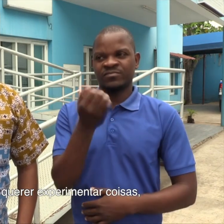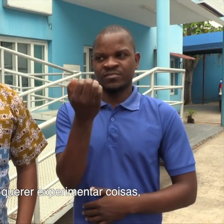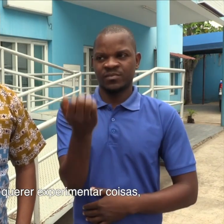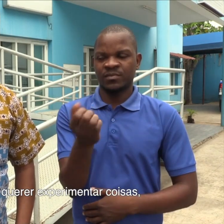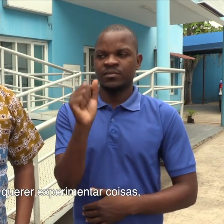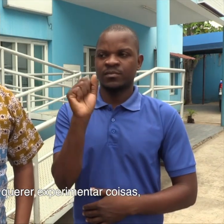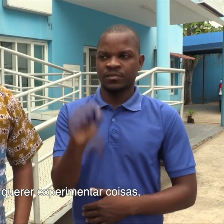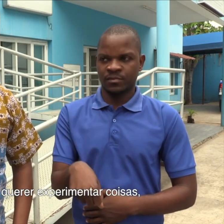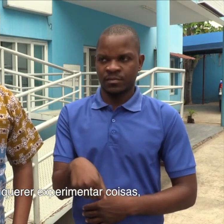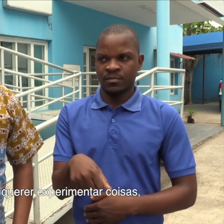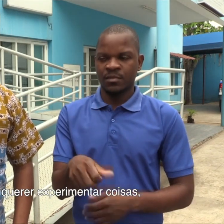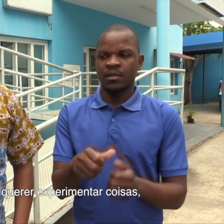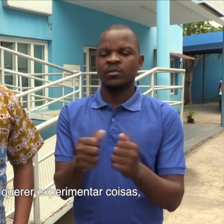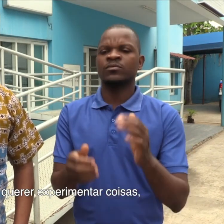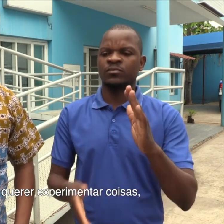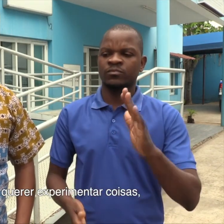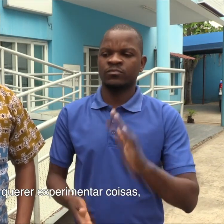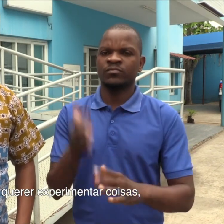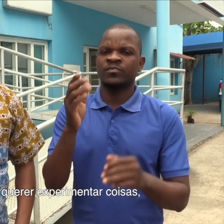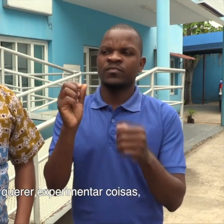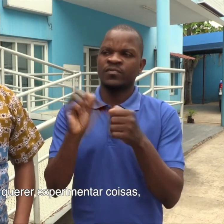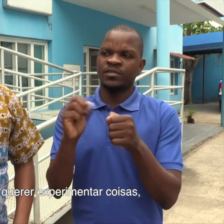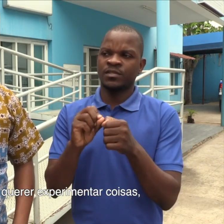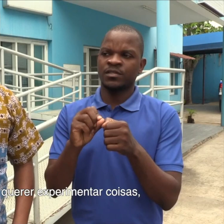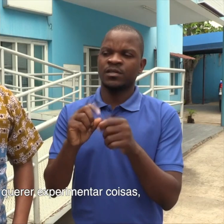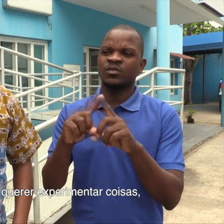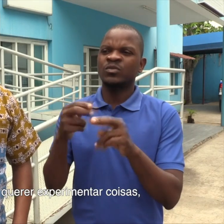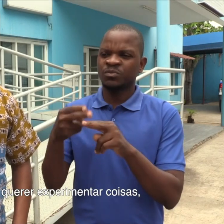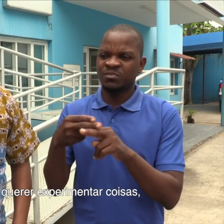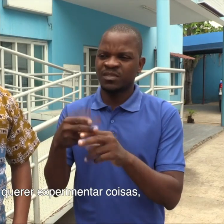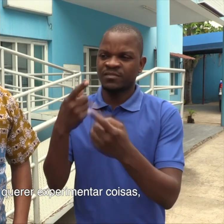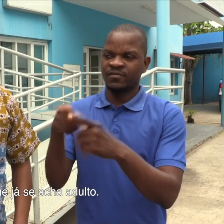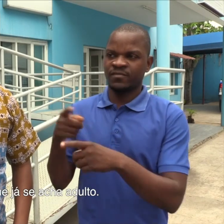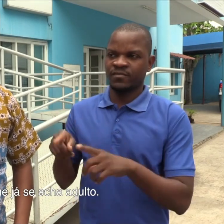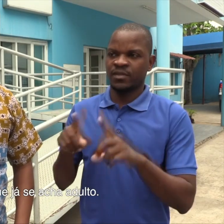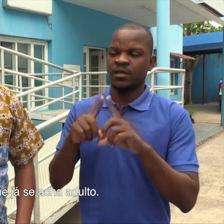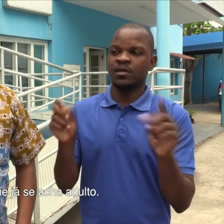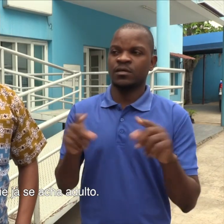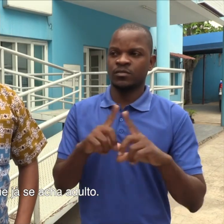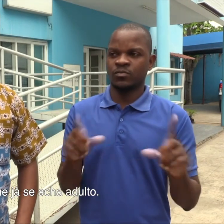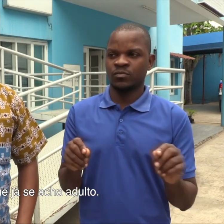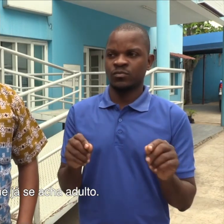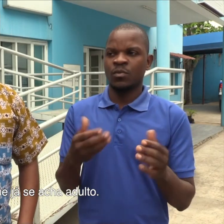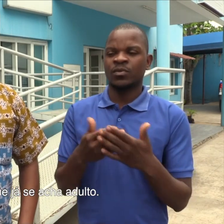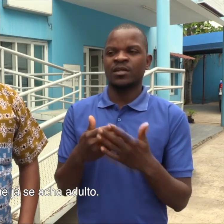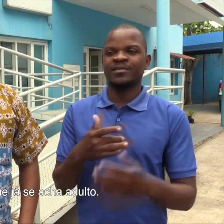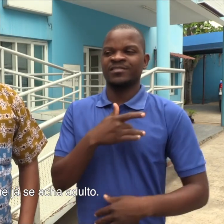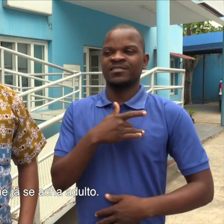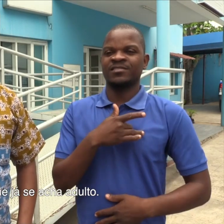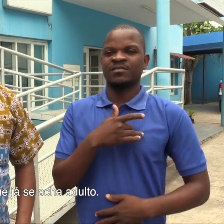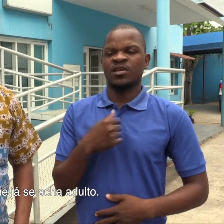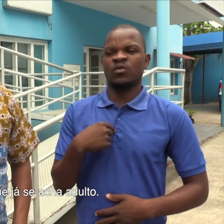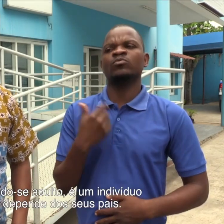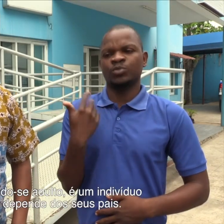ele começa a querer fazer, experimentar coisas, porque já se acha adulto em primeiro